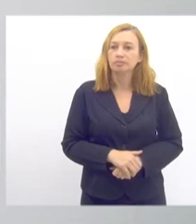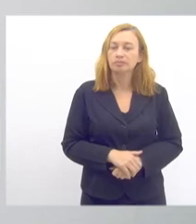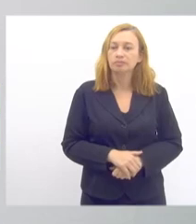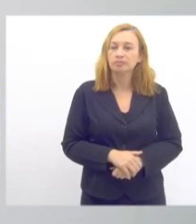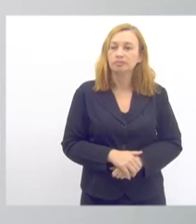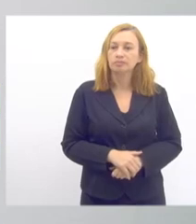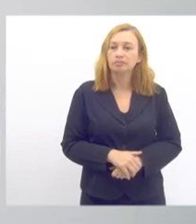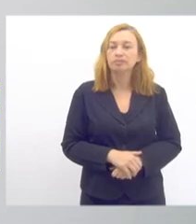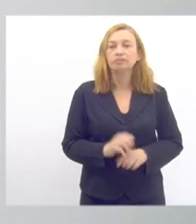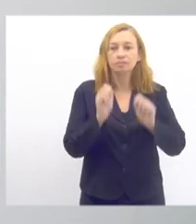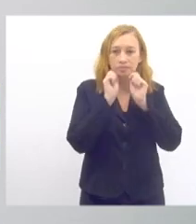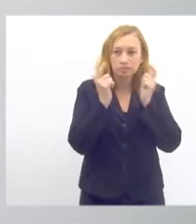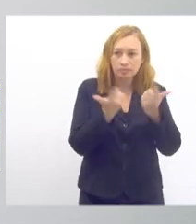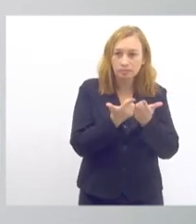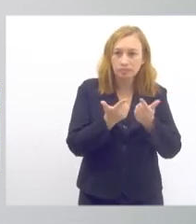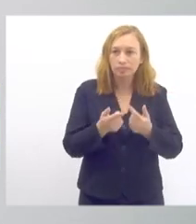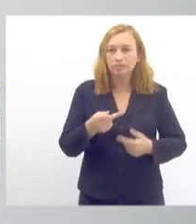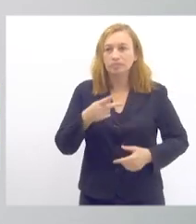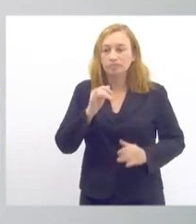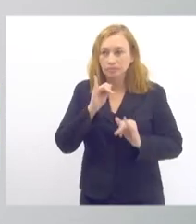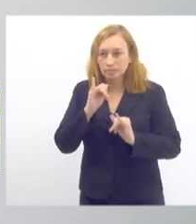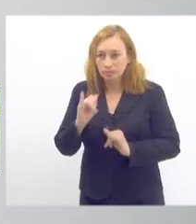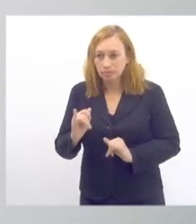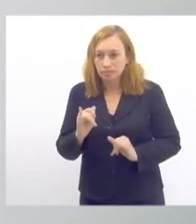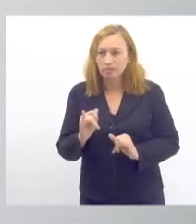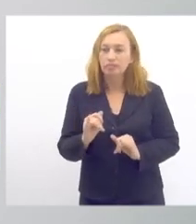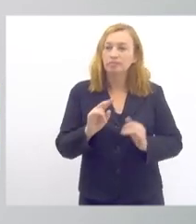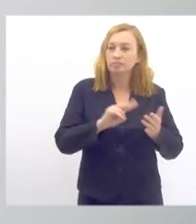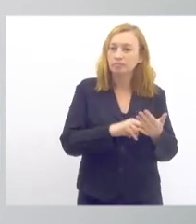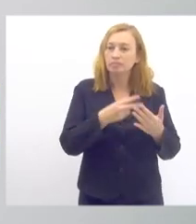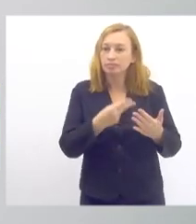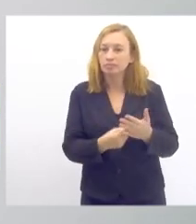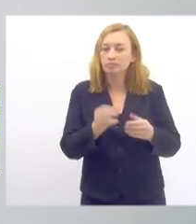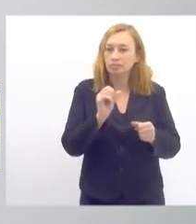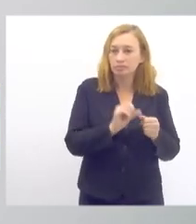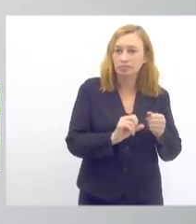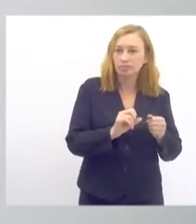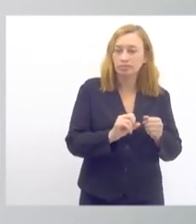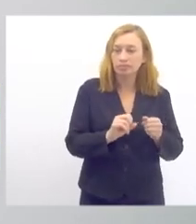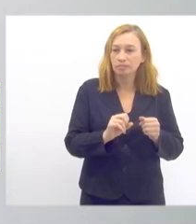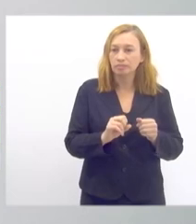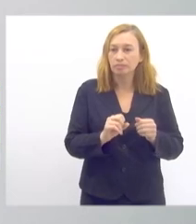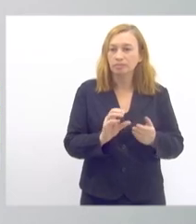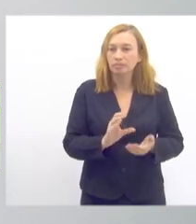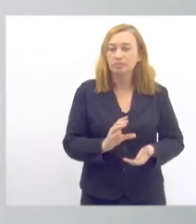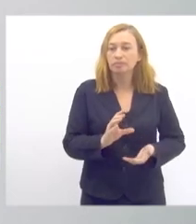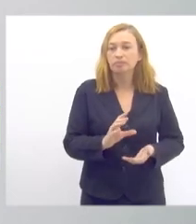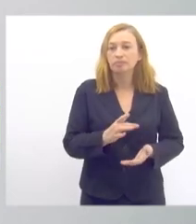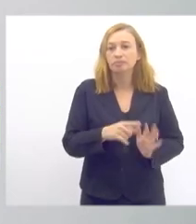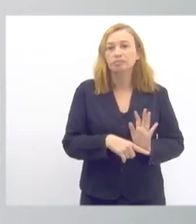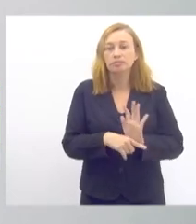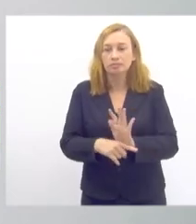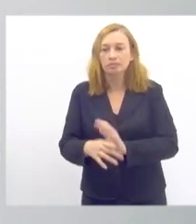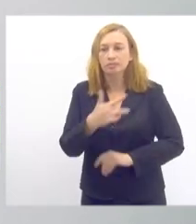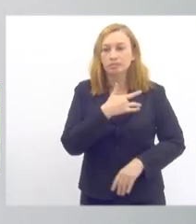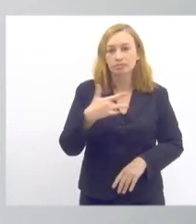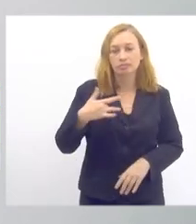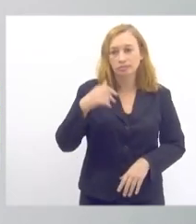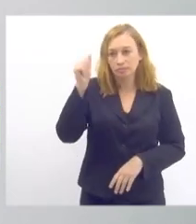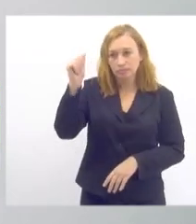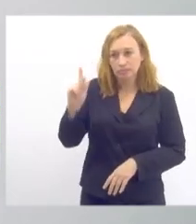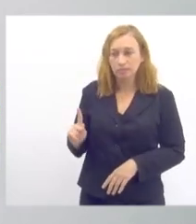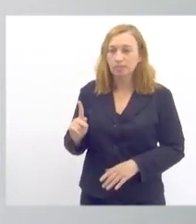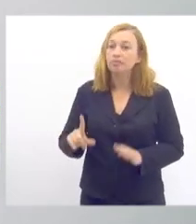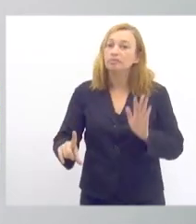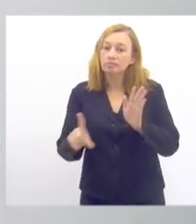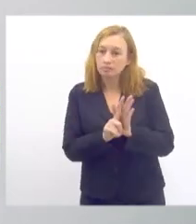que a Alerj se posicione formalmente sobre a interpretação que faz sobre a extensão do auxílio de saúde aos aposentados. É claro, na lei,